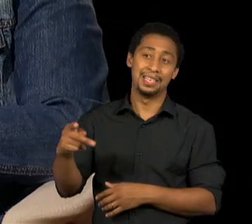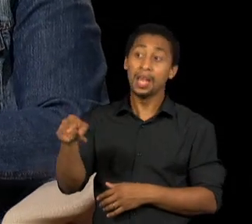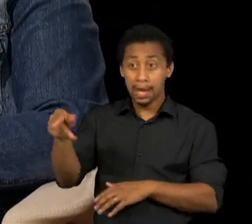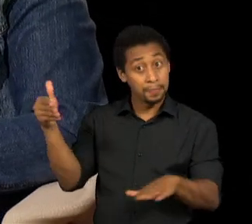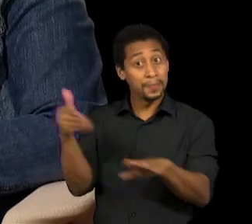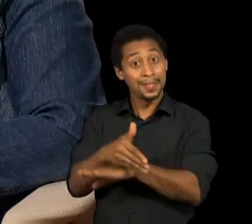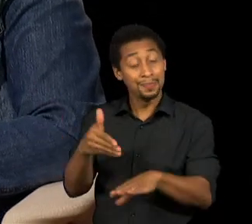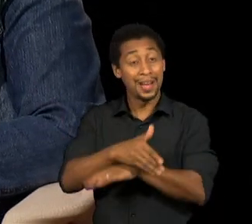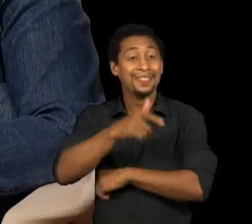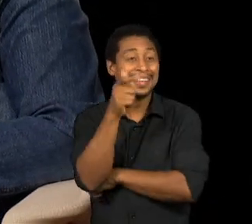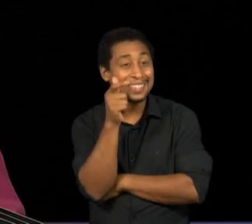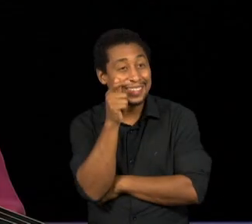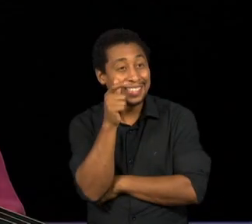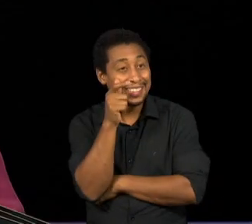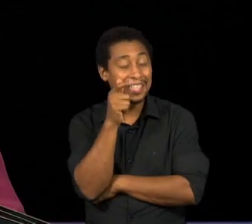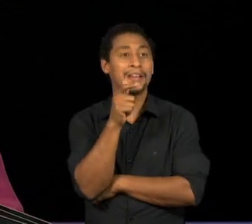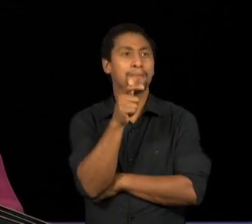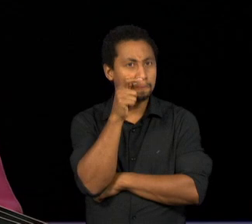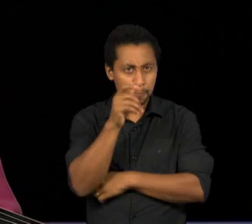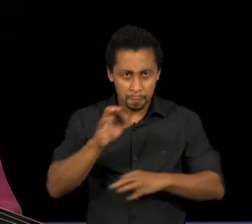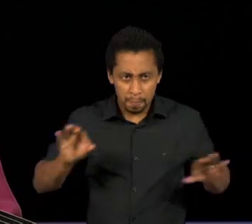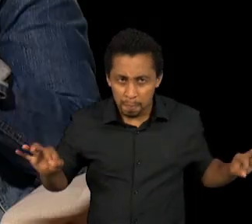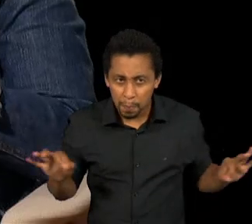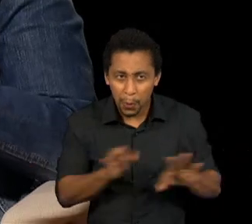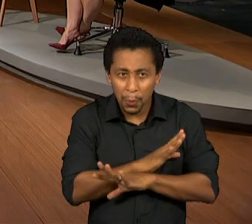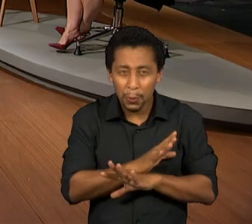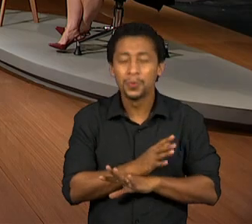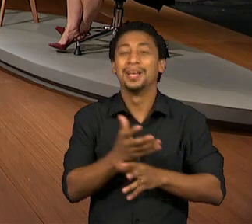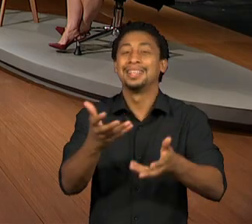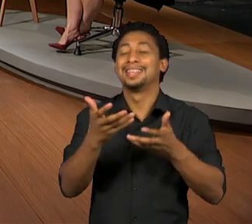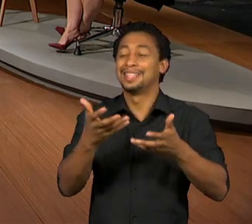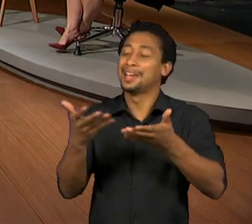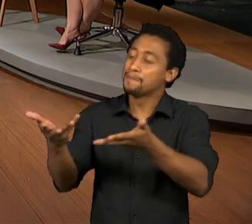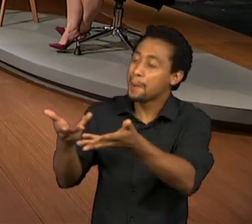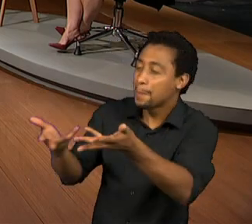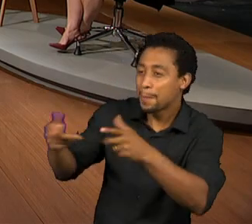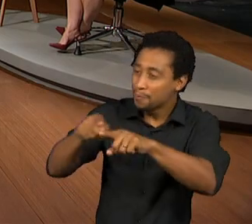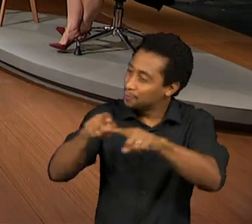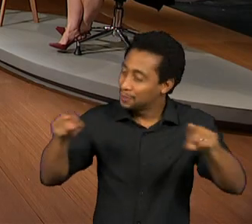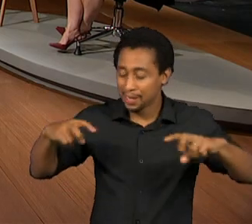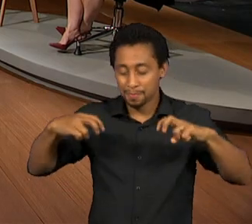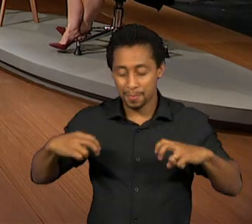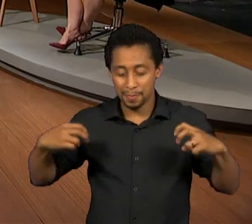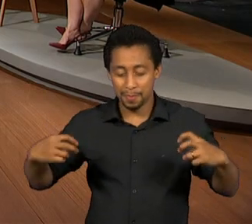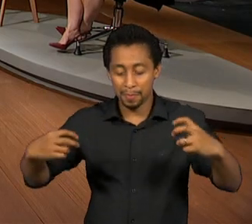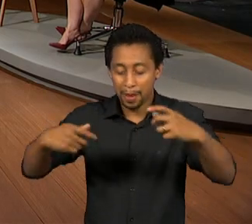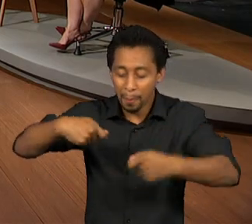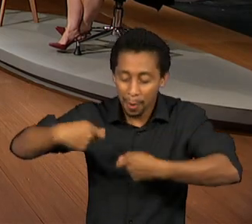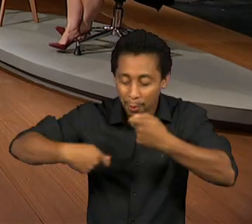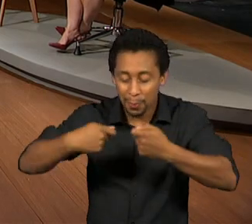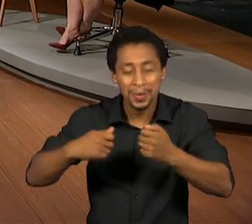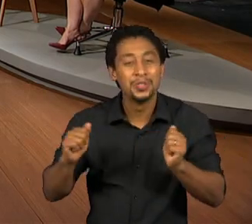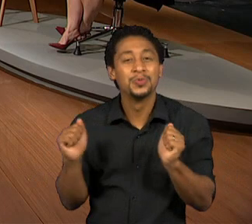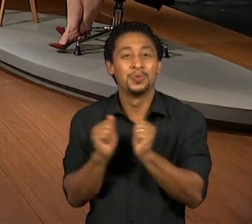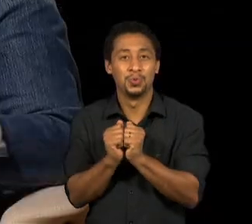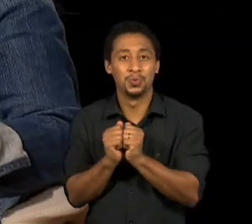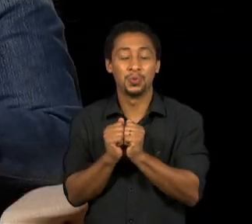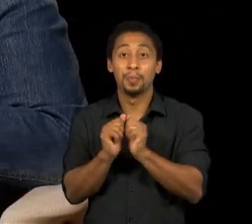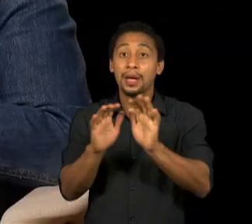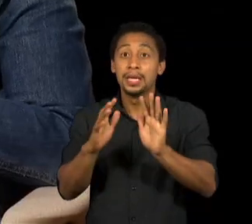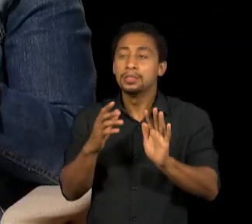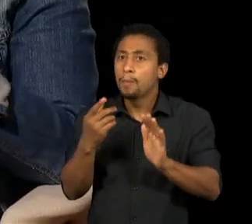jantar com a gente depois, sabe? E ele gostava, ele tinha aquele prazer nos olhos, e de ver,